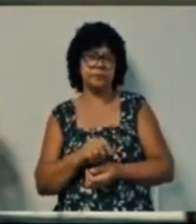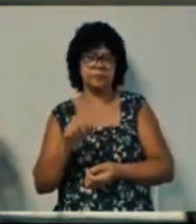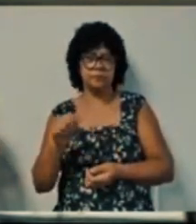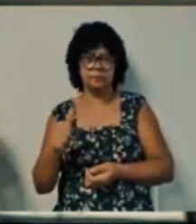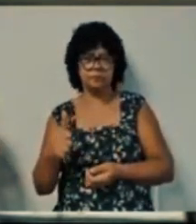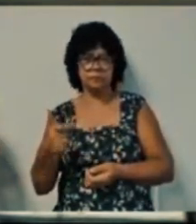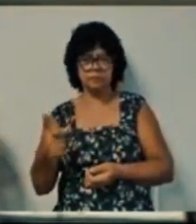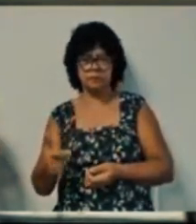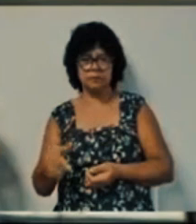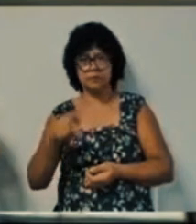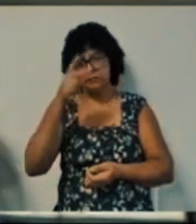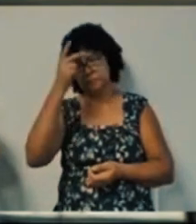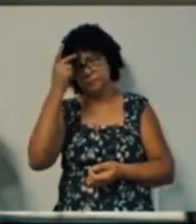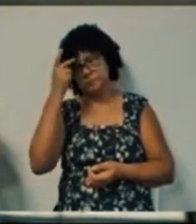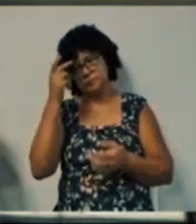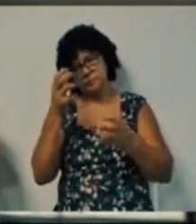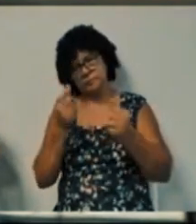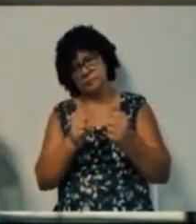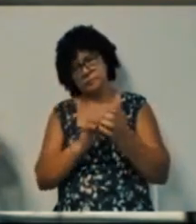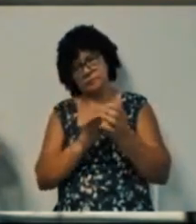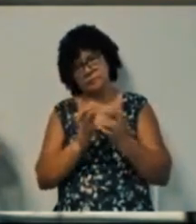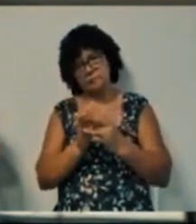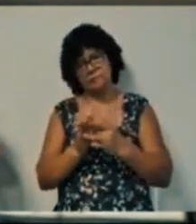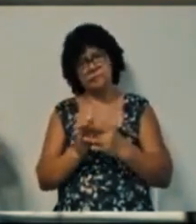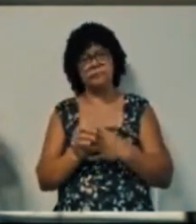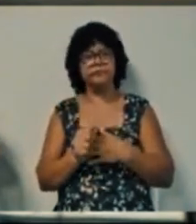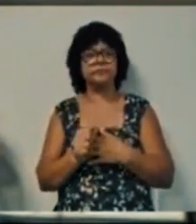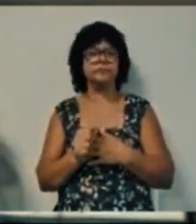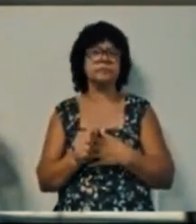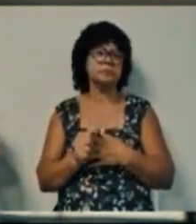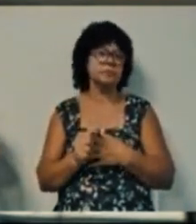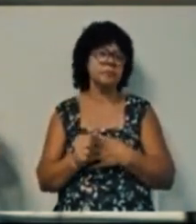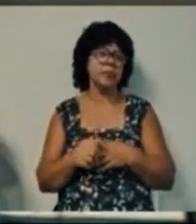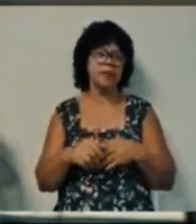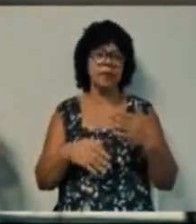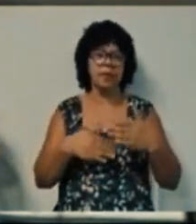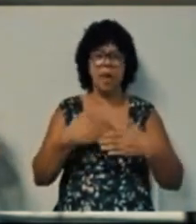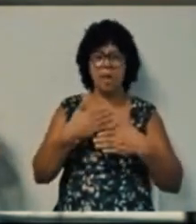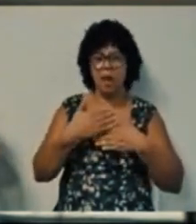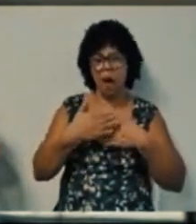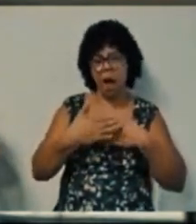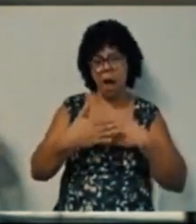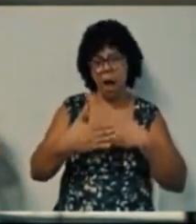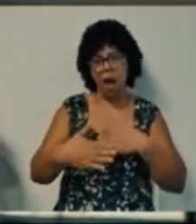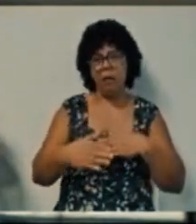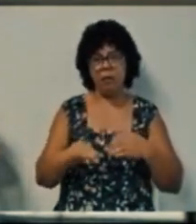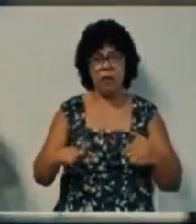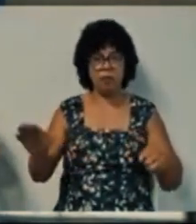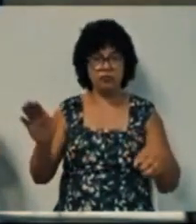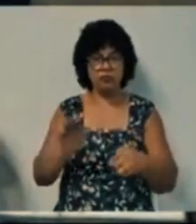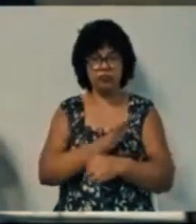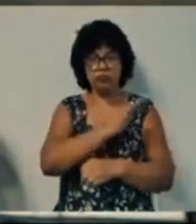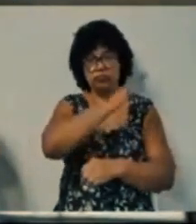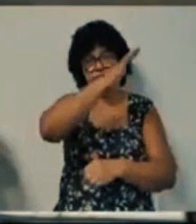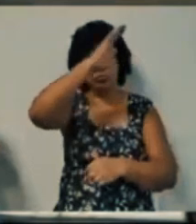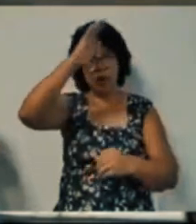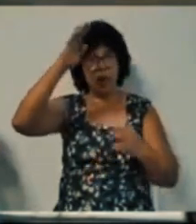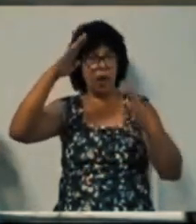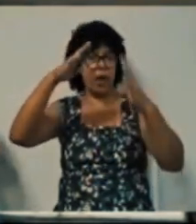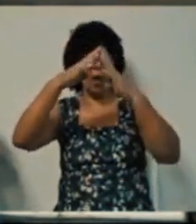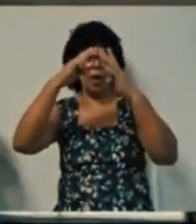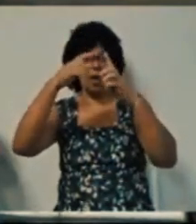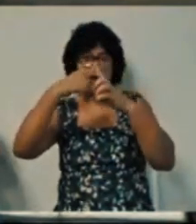na sinagoga, já era uma congregação que nem a de Ferreira. cheio da graça, reunido